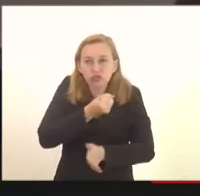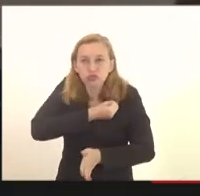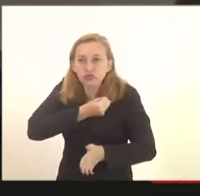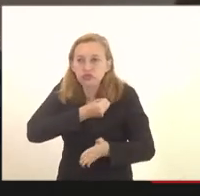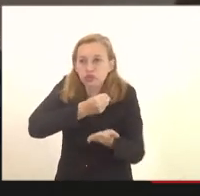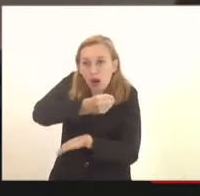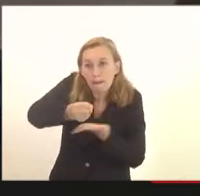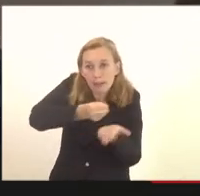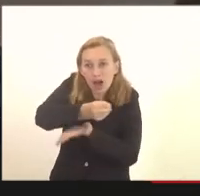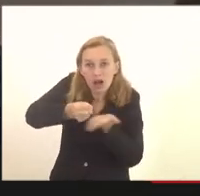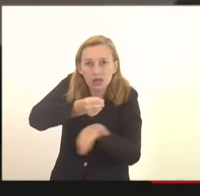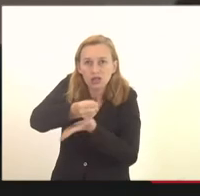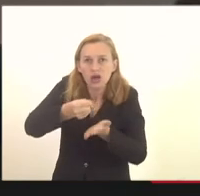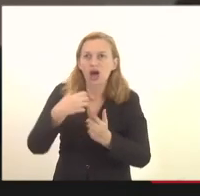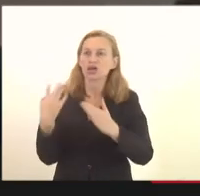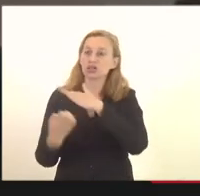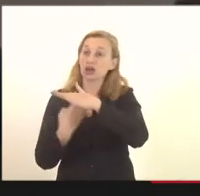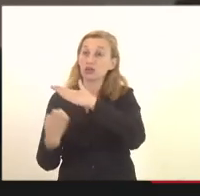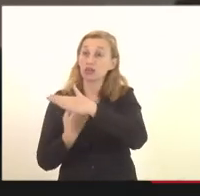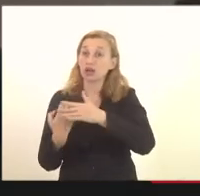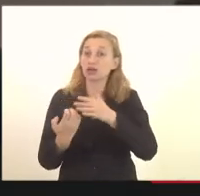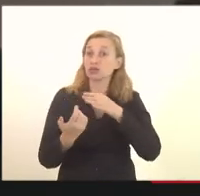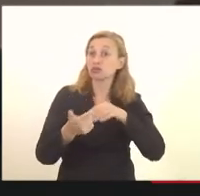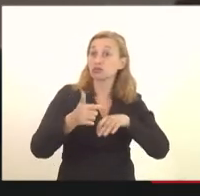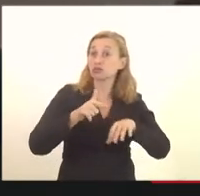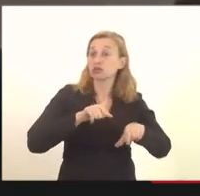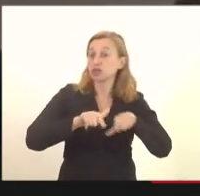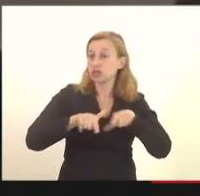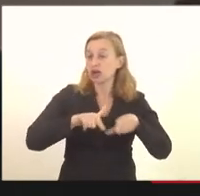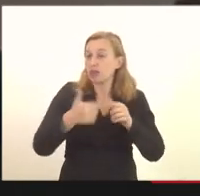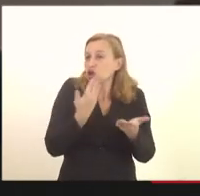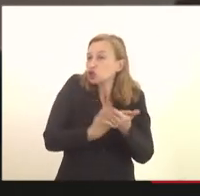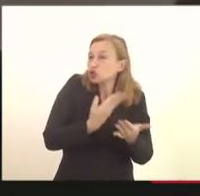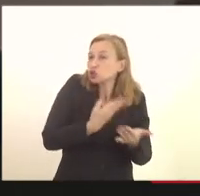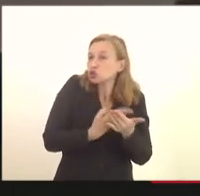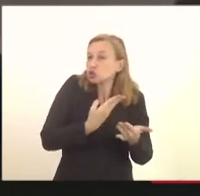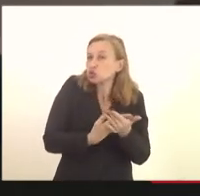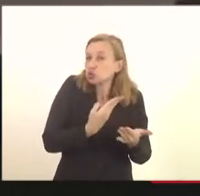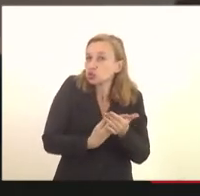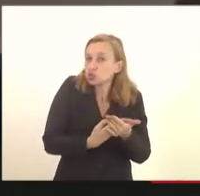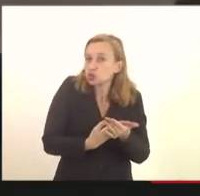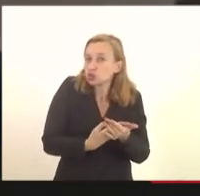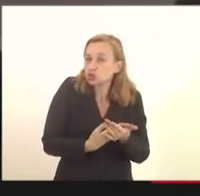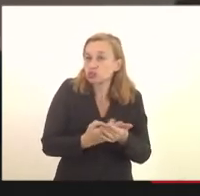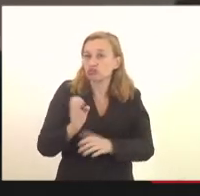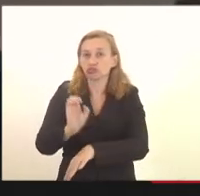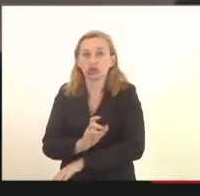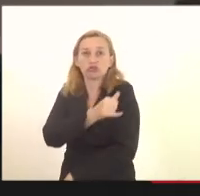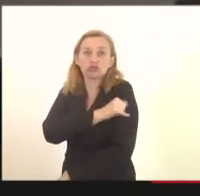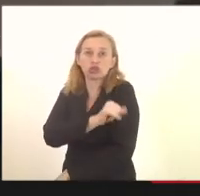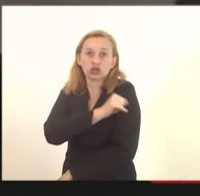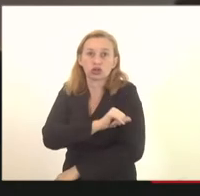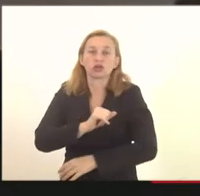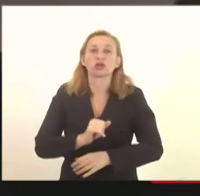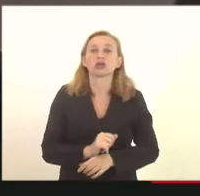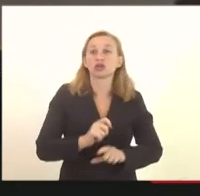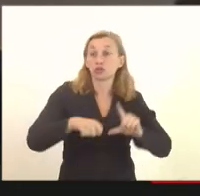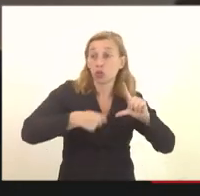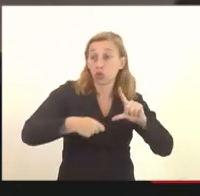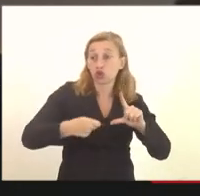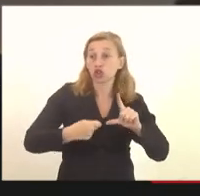básicos, as empresas que estão fazendo os trabalhos de estudo, elas são todas empresas situadas no estado do Rio de Janeiro, então toda a logística aqui. Então, a gente